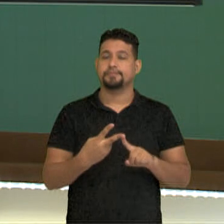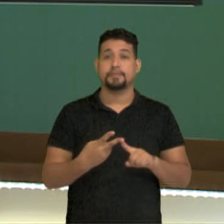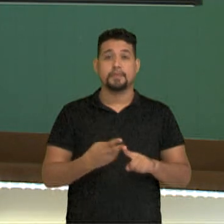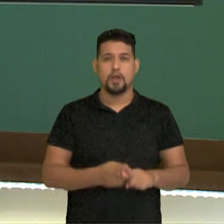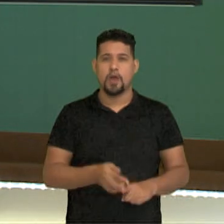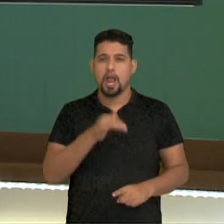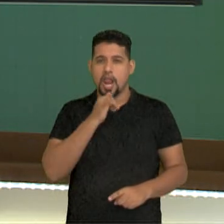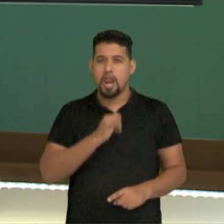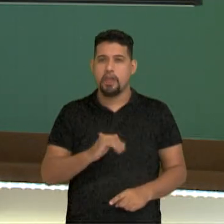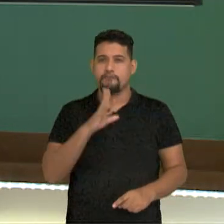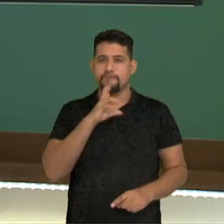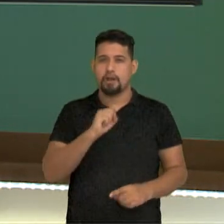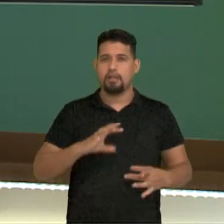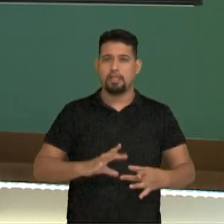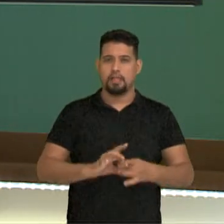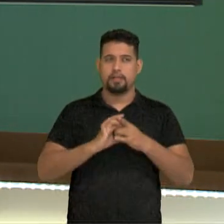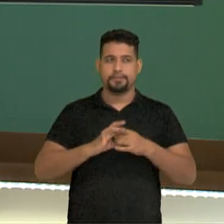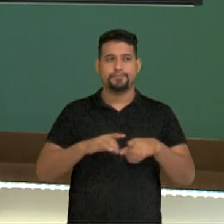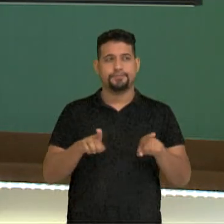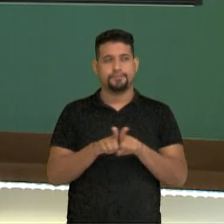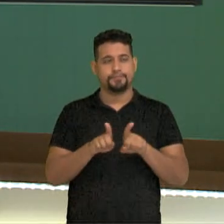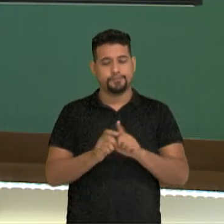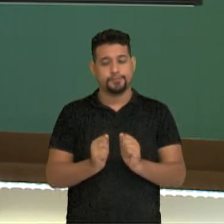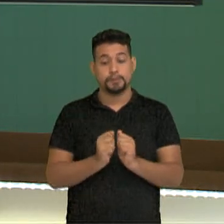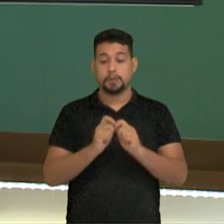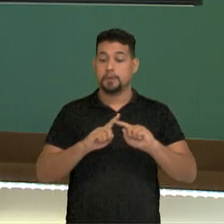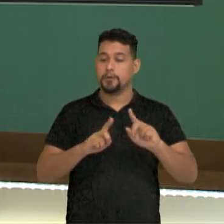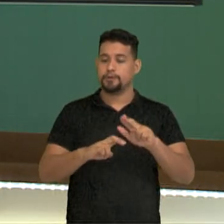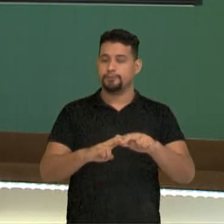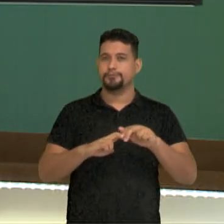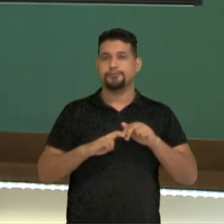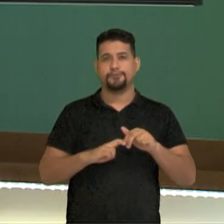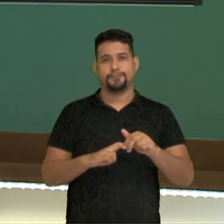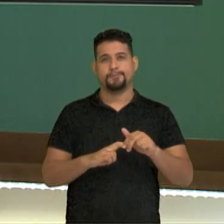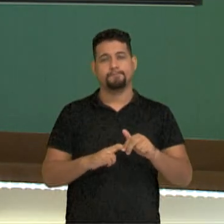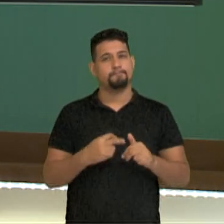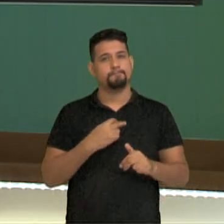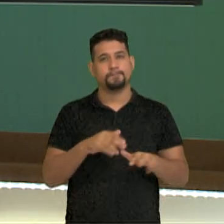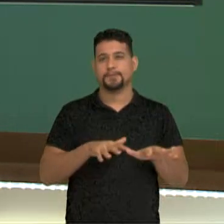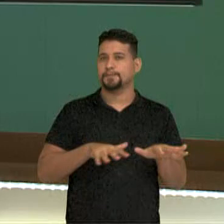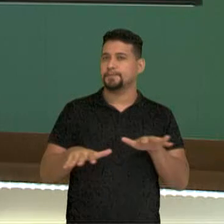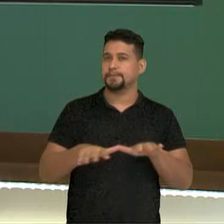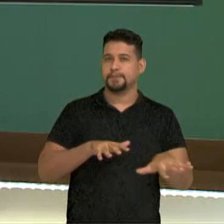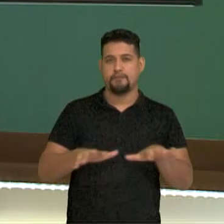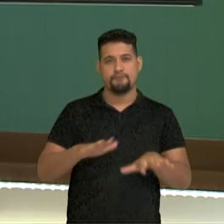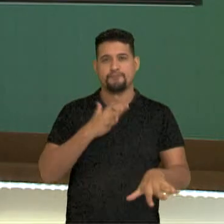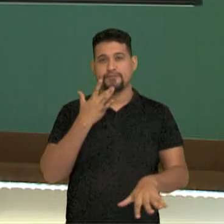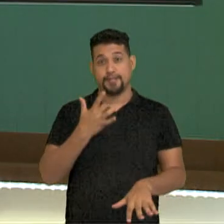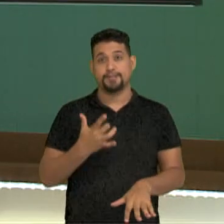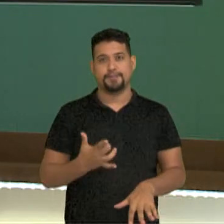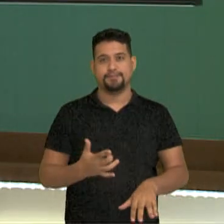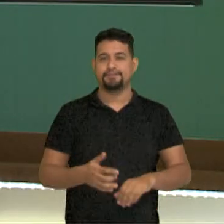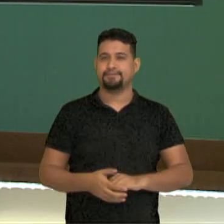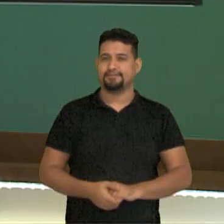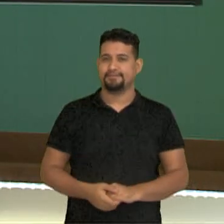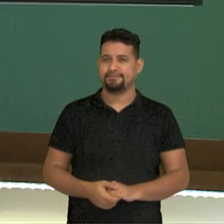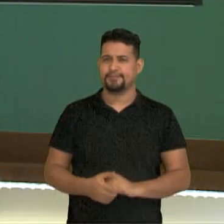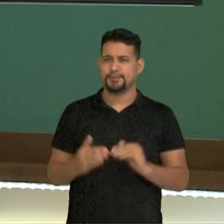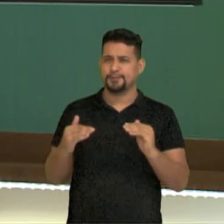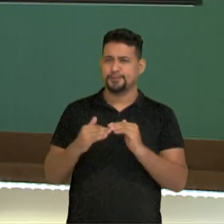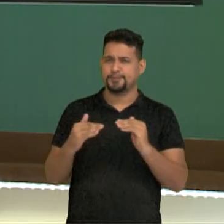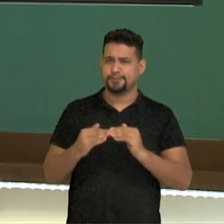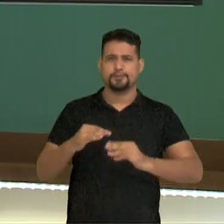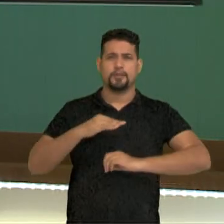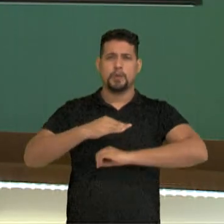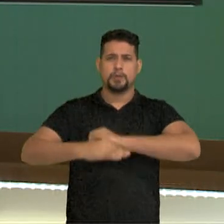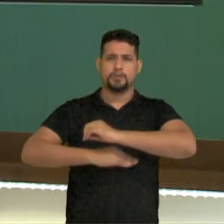elétrons estão fortemente ligados aos átomos e, por isso, não podem se mover com facilidade. Concorda que o